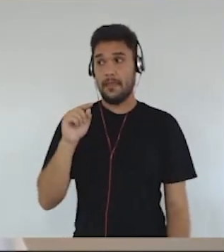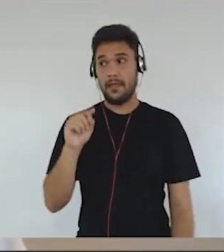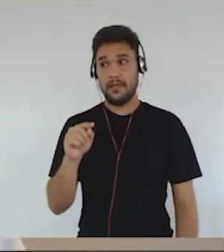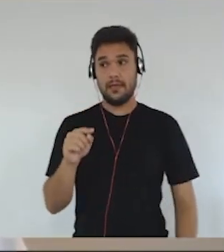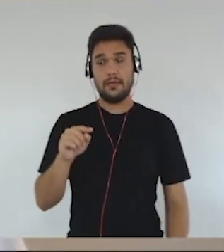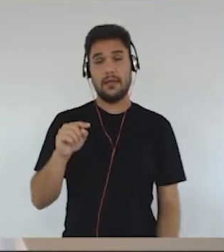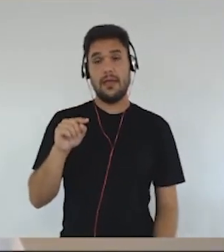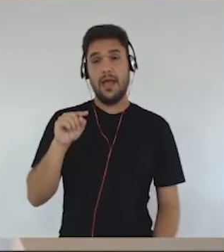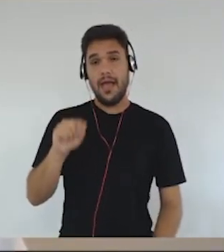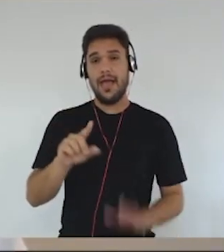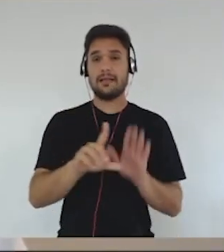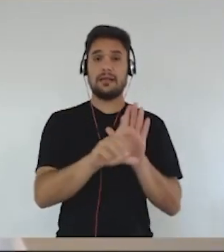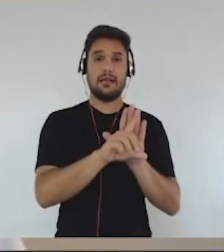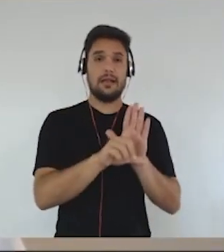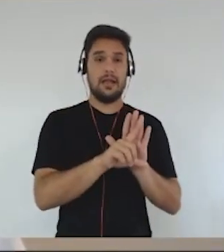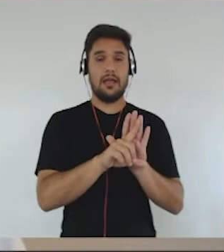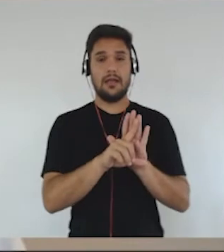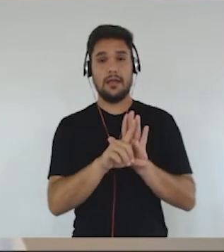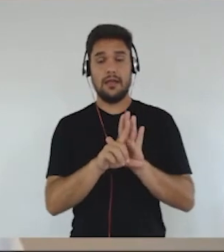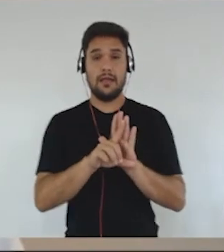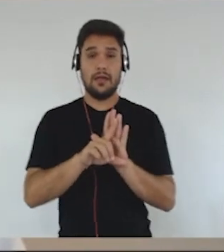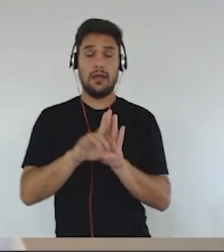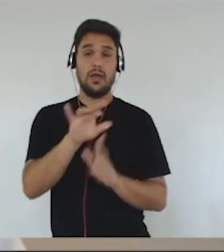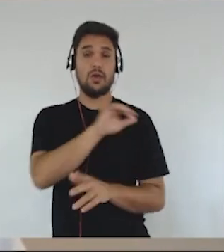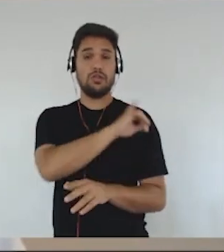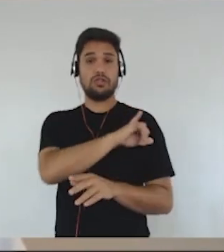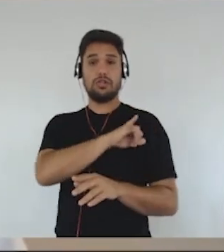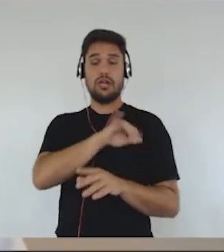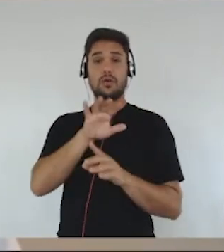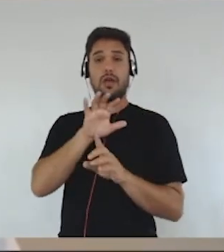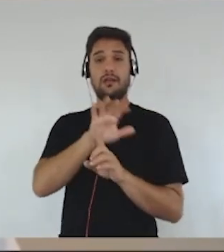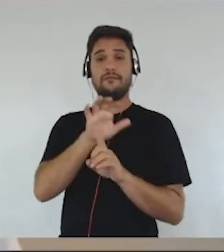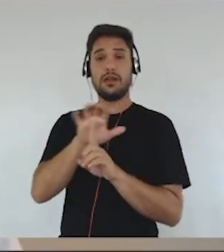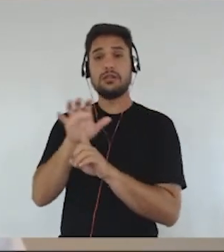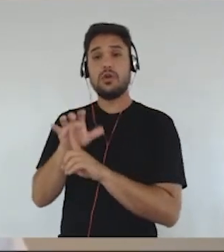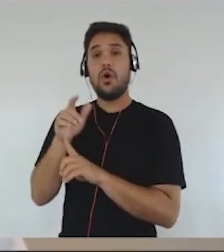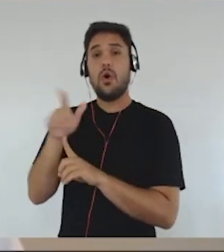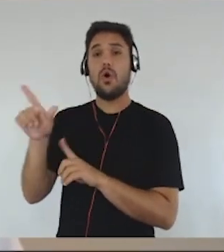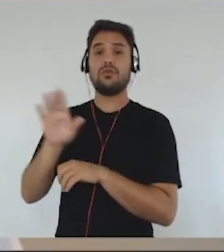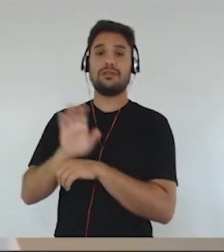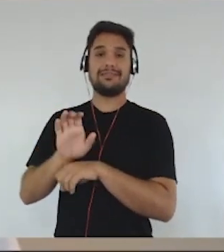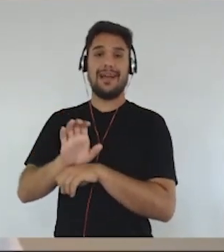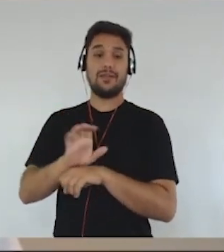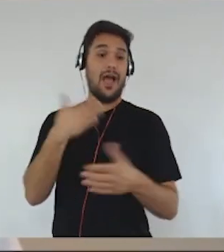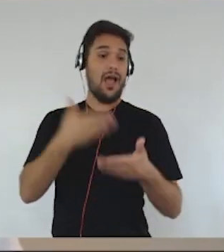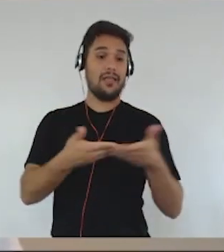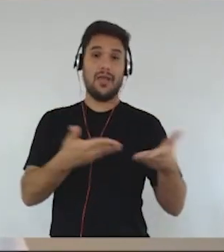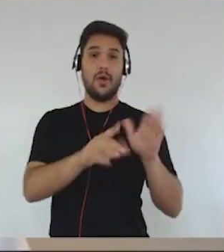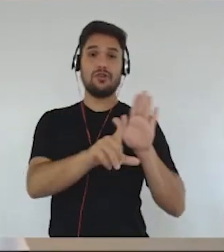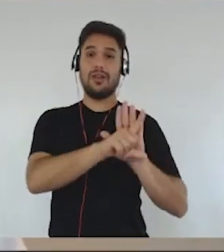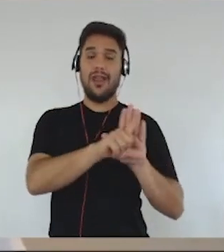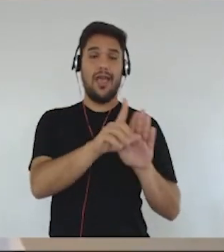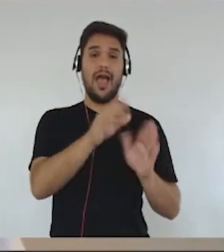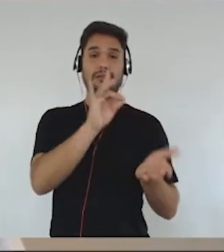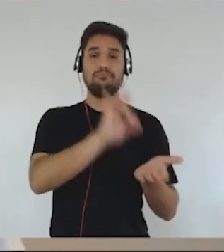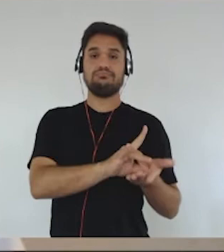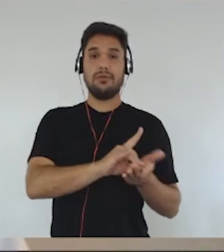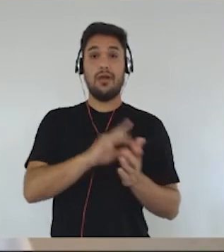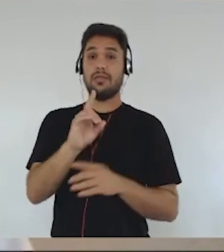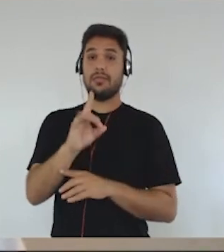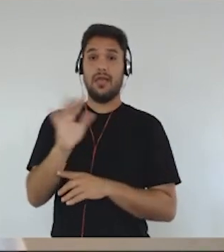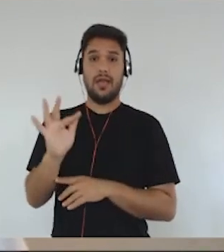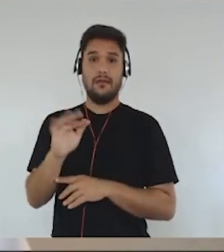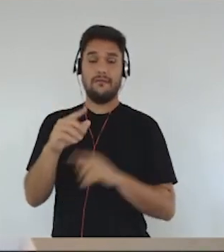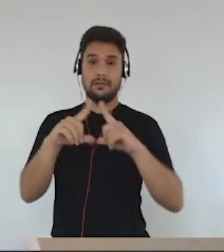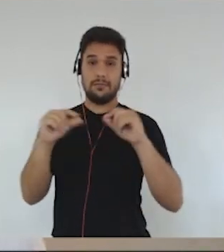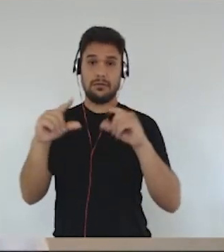que pareça, lá Rio de Janeiro, ela deu a ideia, influenciou vários outros estados e até hoje ela não foi regulamentada. O Distrito Federal, por exemplo,